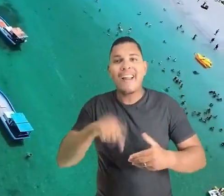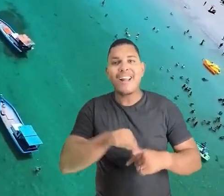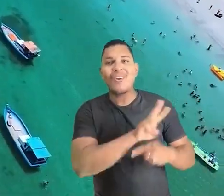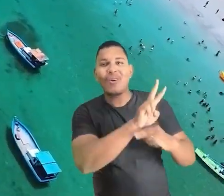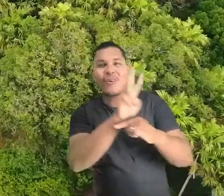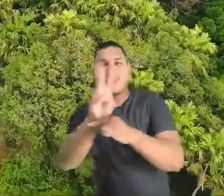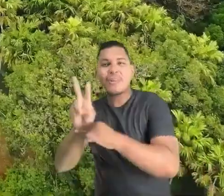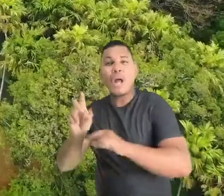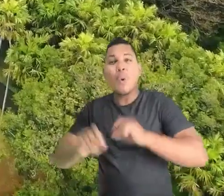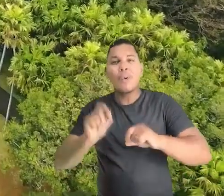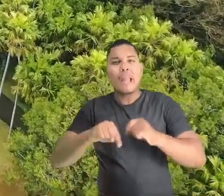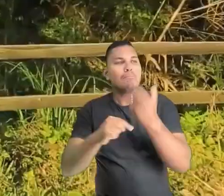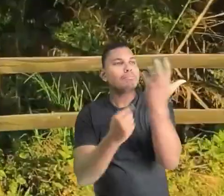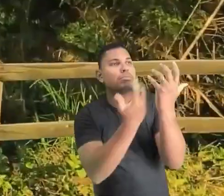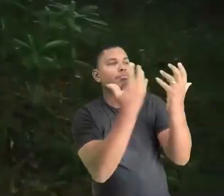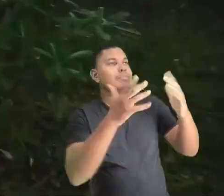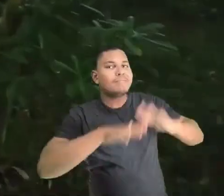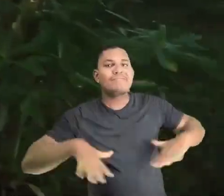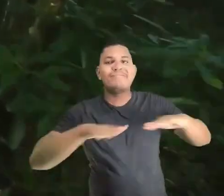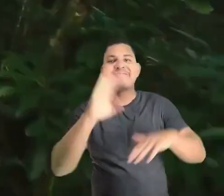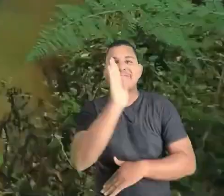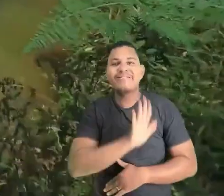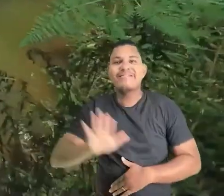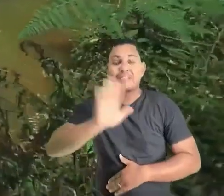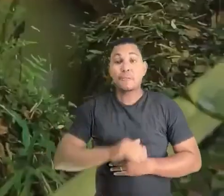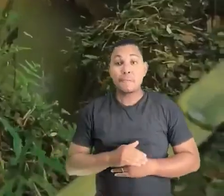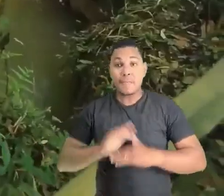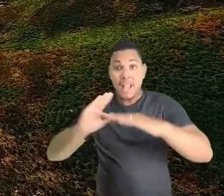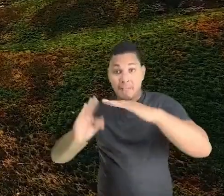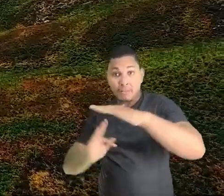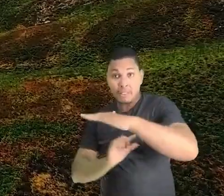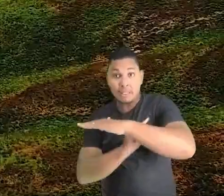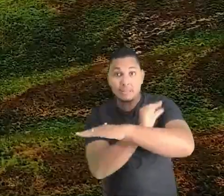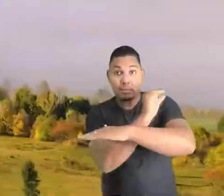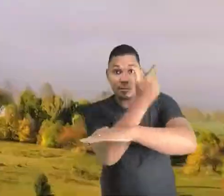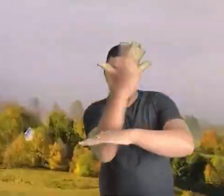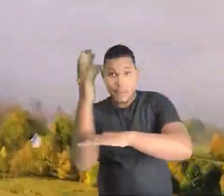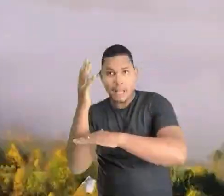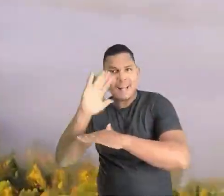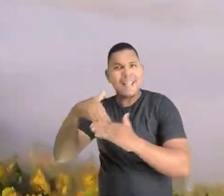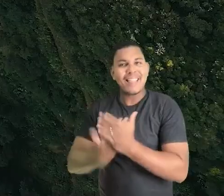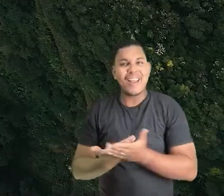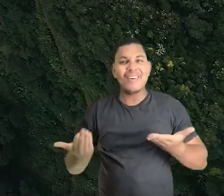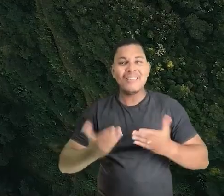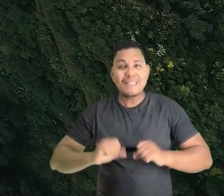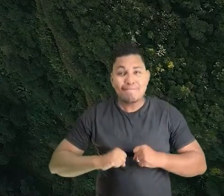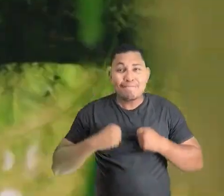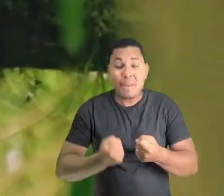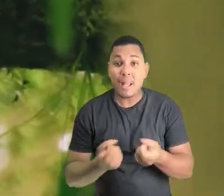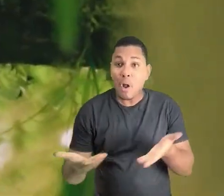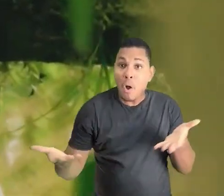da biodiversidade brasileira. A Fundação Grupo Boticário segue firme em seu propósito para agir no presente